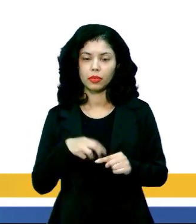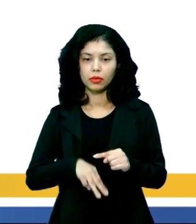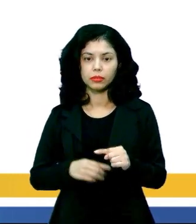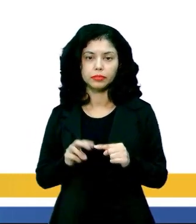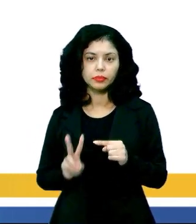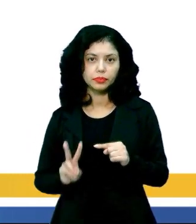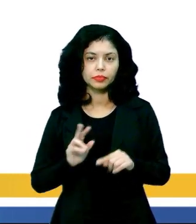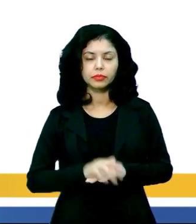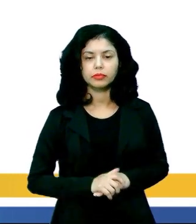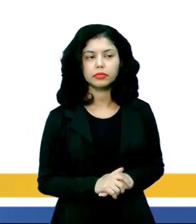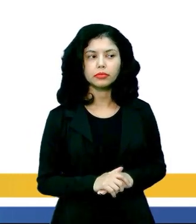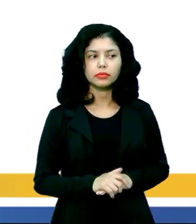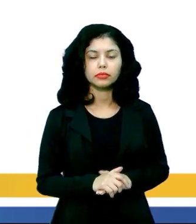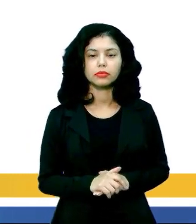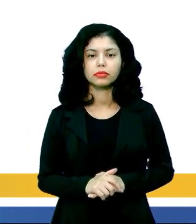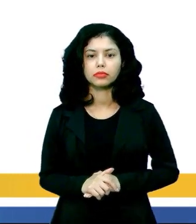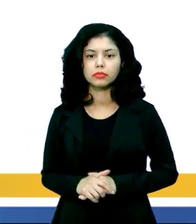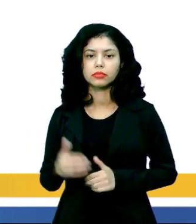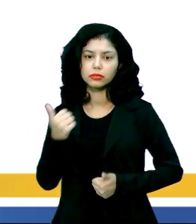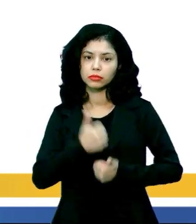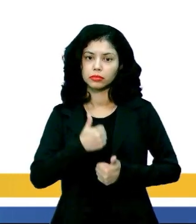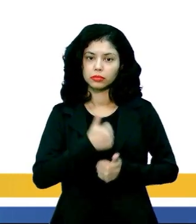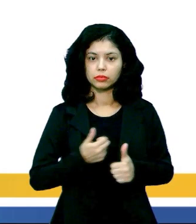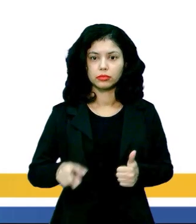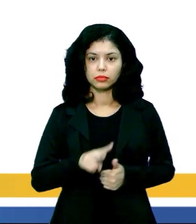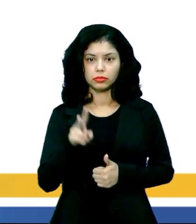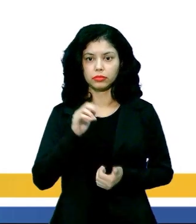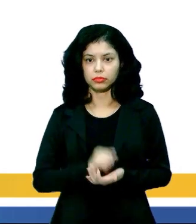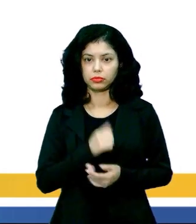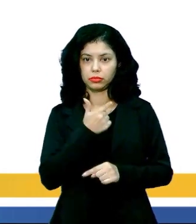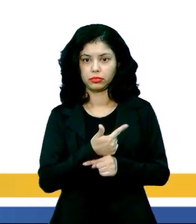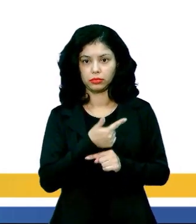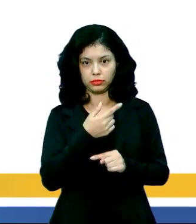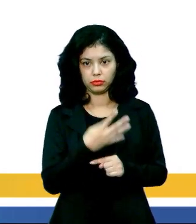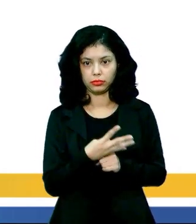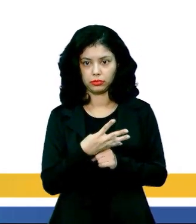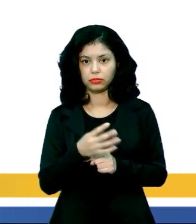está presente em 1 litro. Substituindo os valores, temos